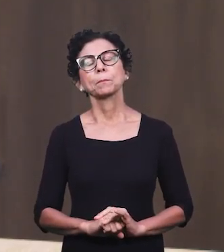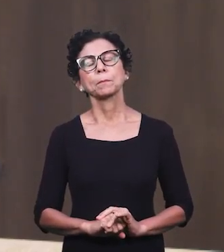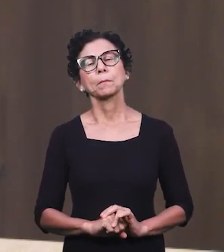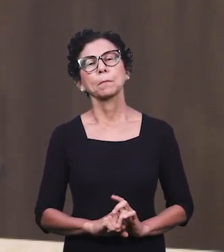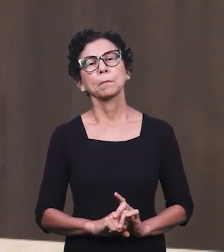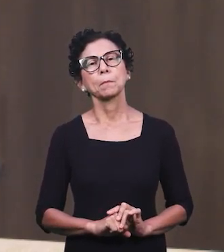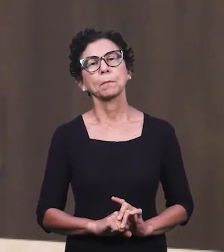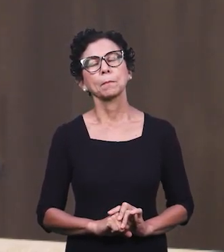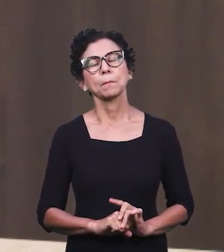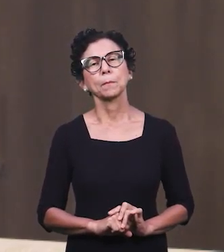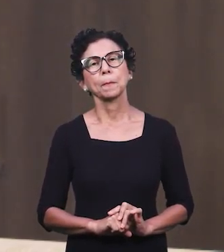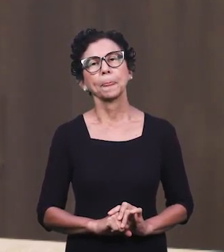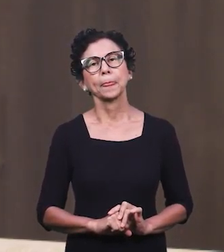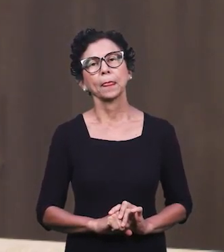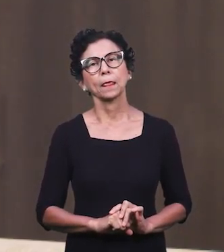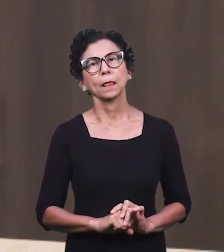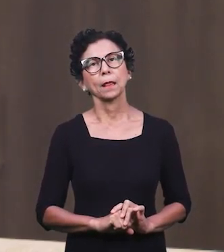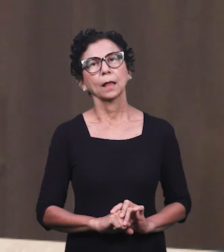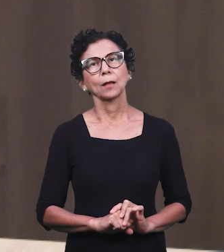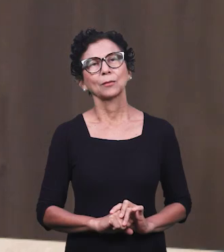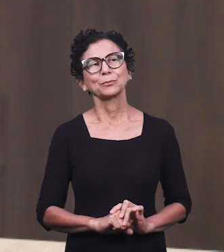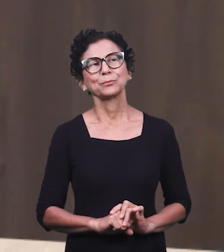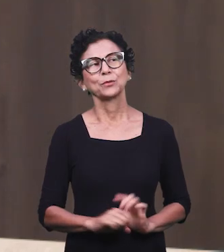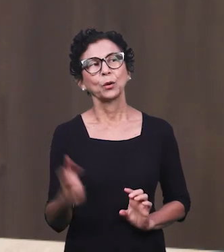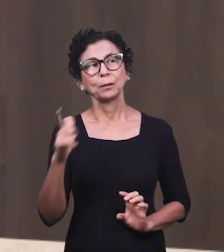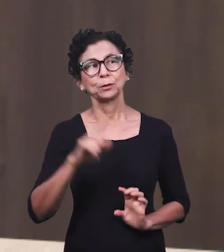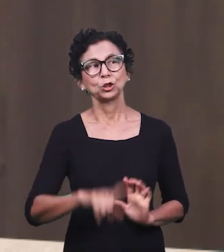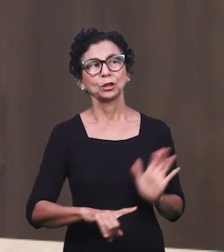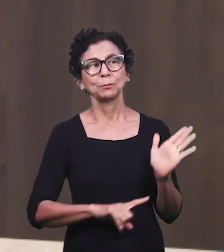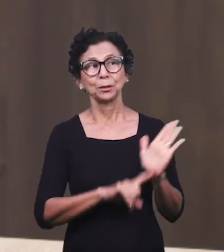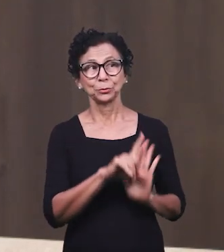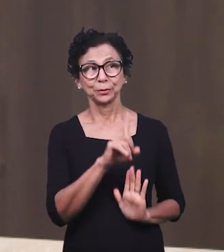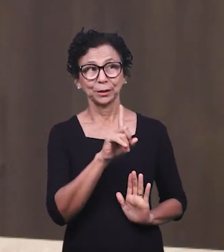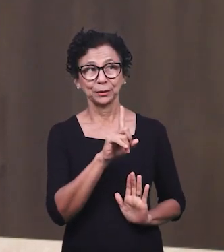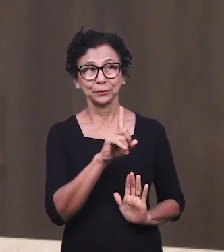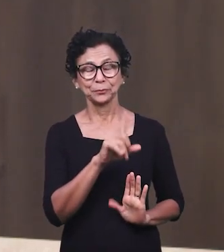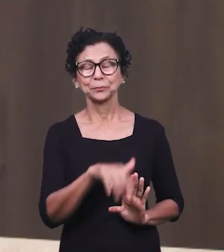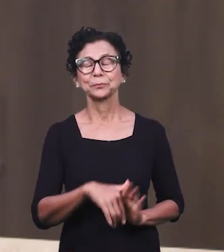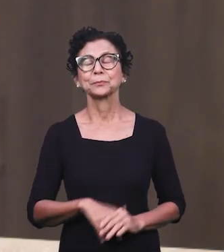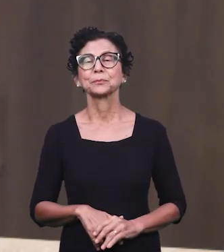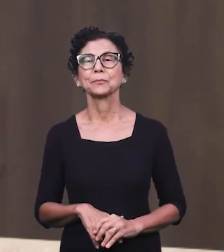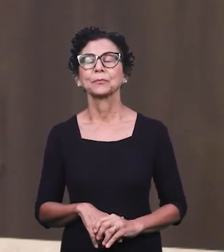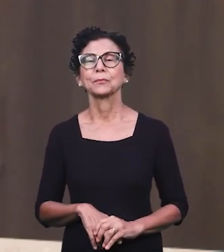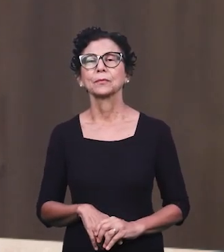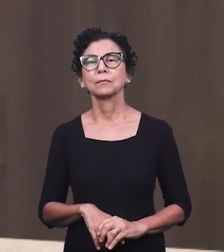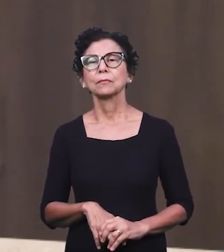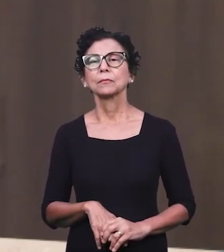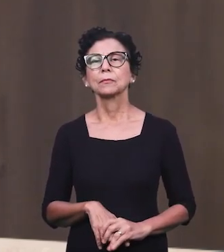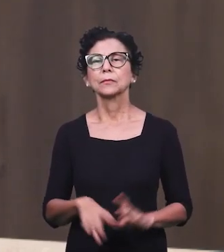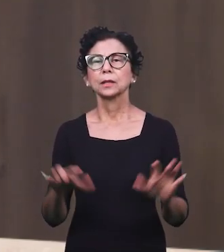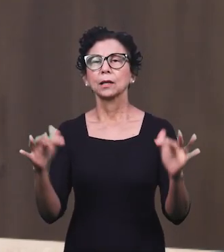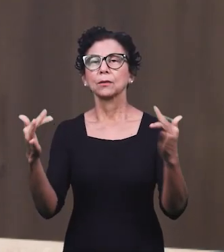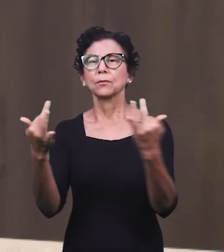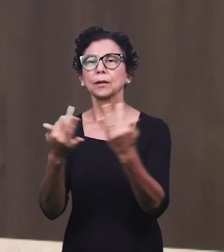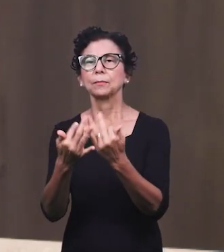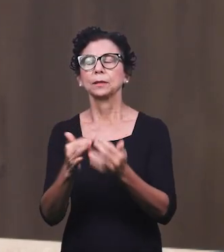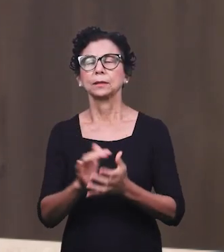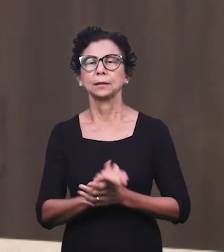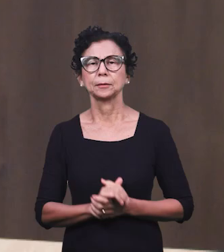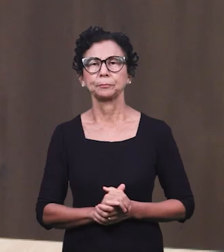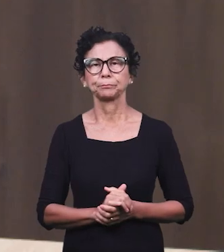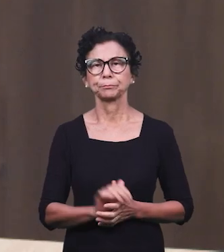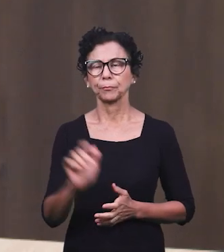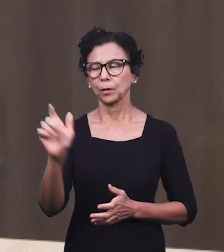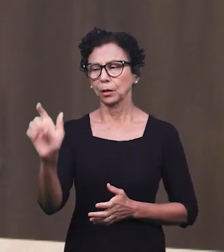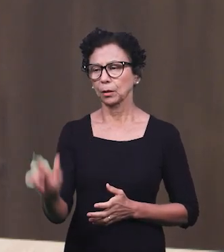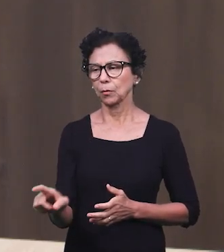aquela pessoa que tem, eu vou voltar a essa pergunta, hein? Que tem uma pessoa em casa, em que